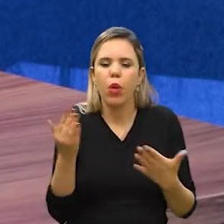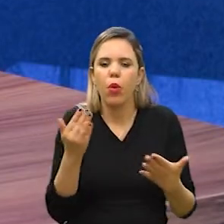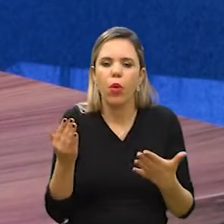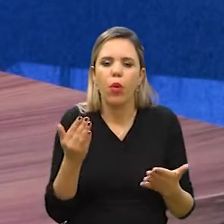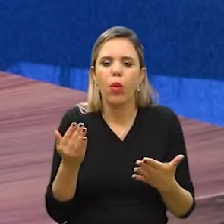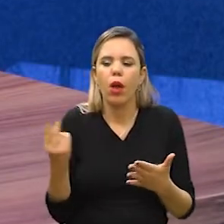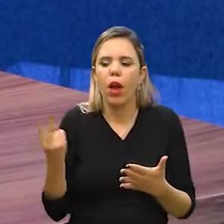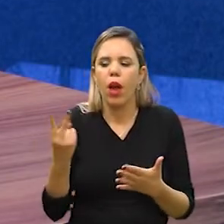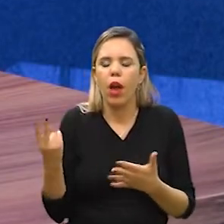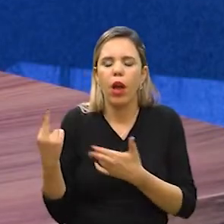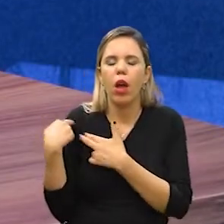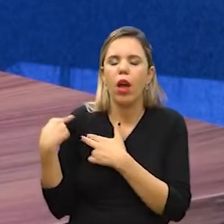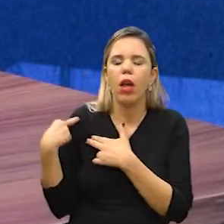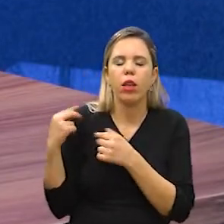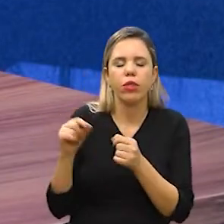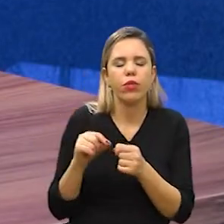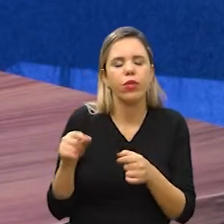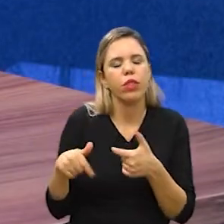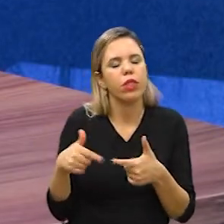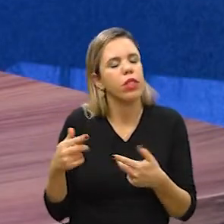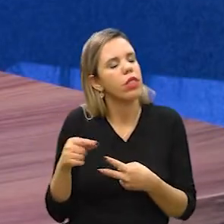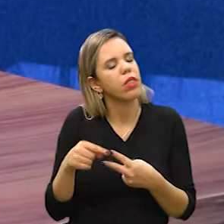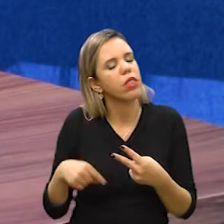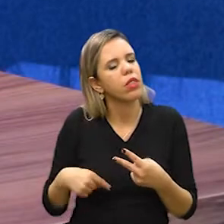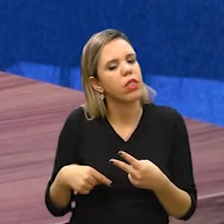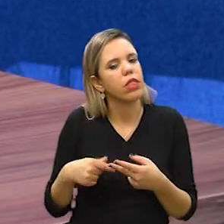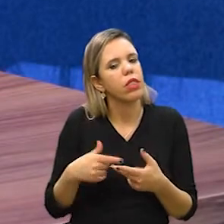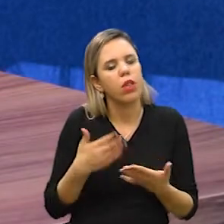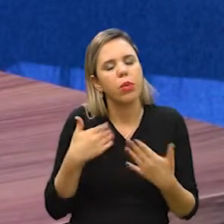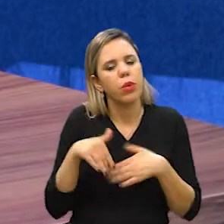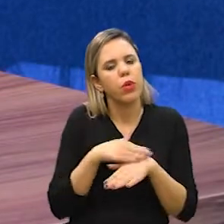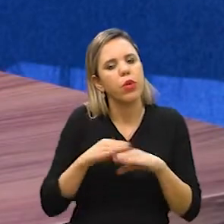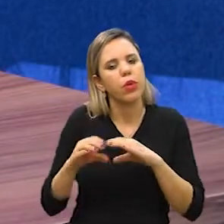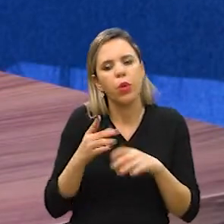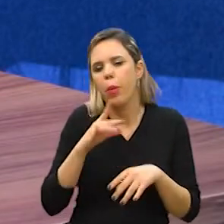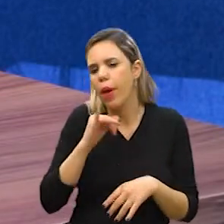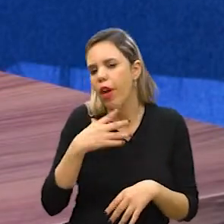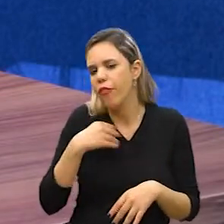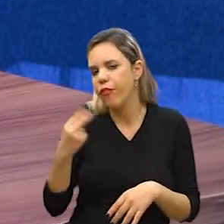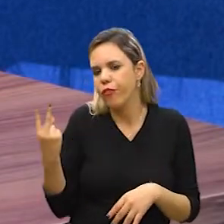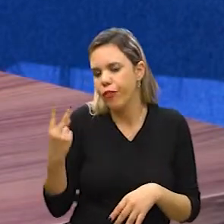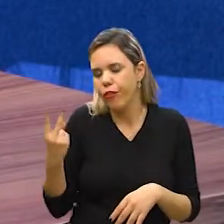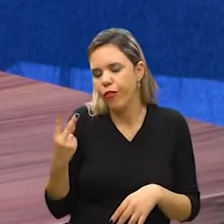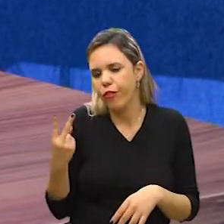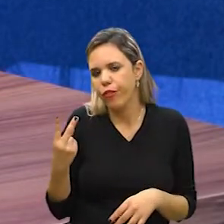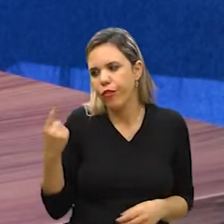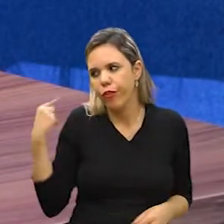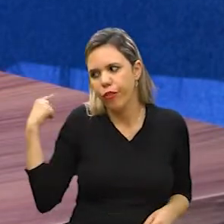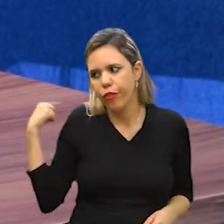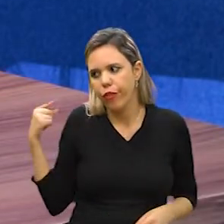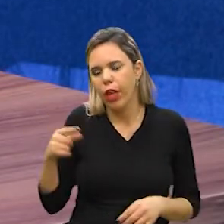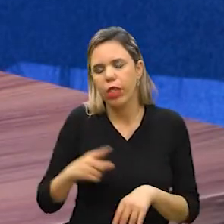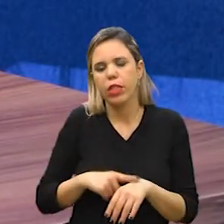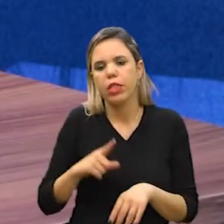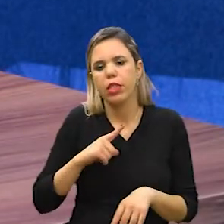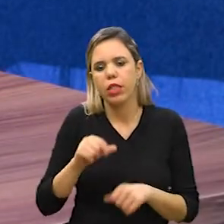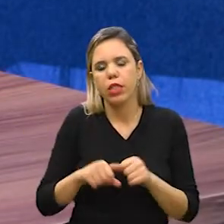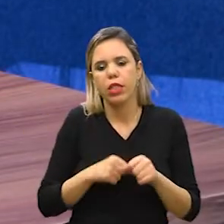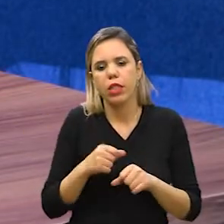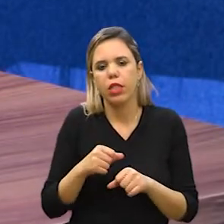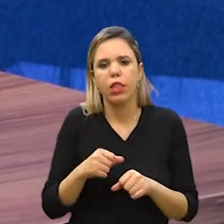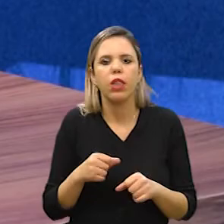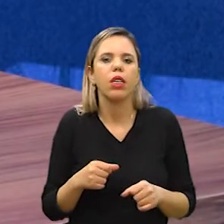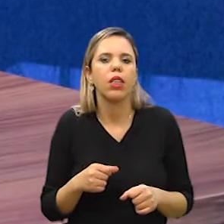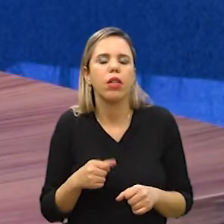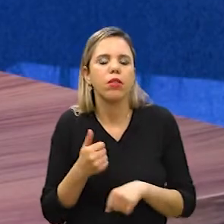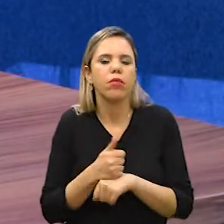vamos, qual vai ser a parte de cada um? O que nós vamos fazer? Qual foi essa conversa entre pai e filho, mas que naquele momento teve